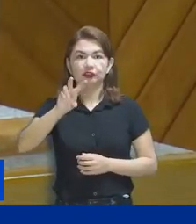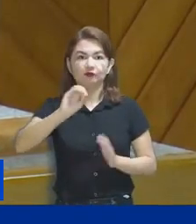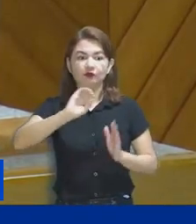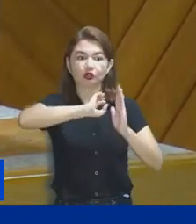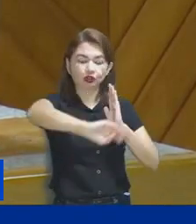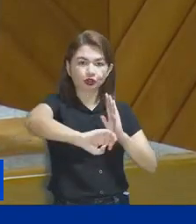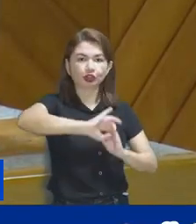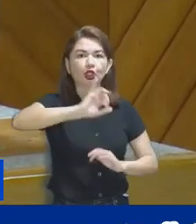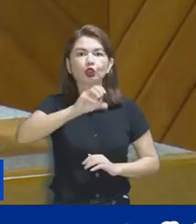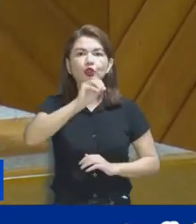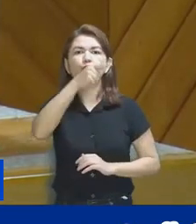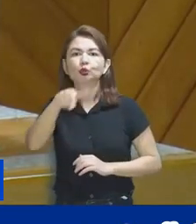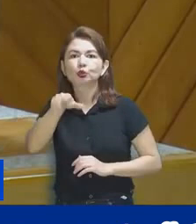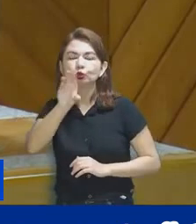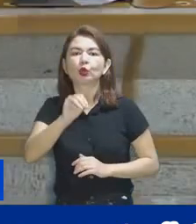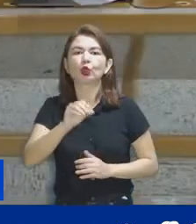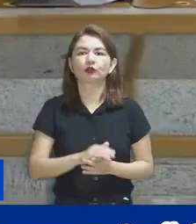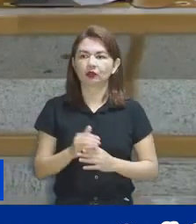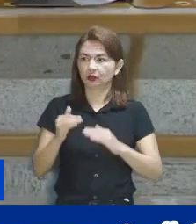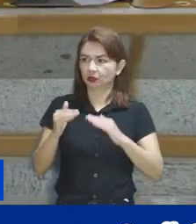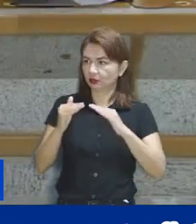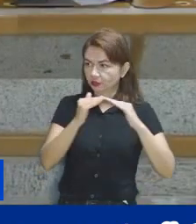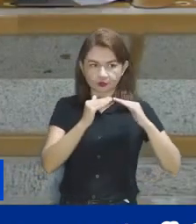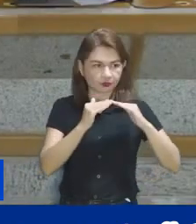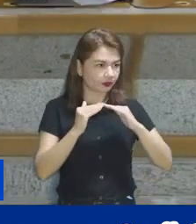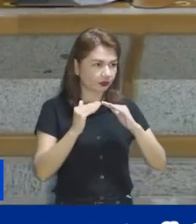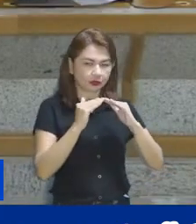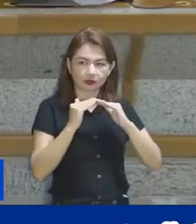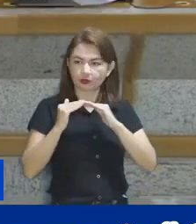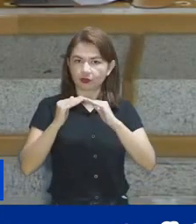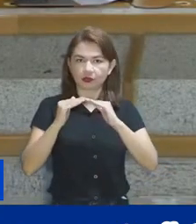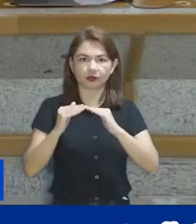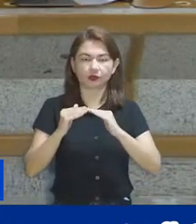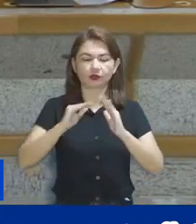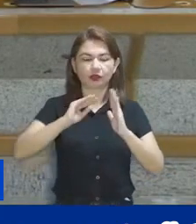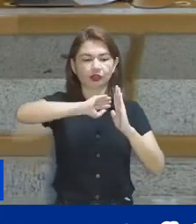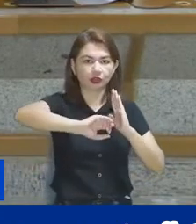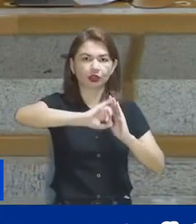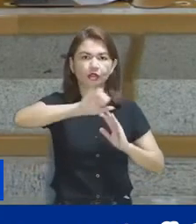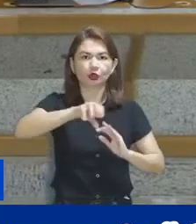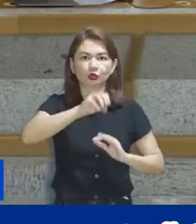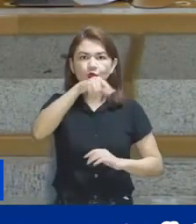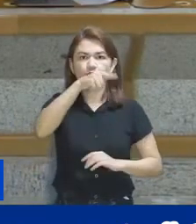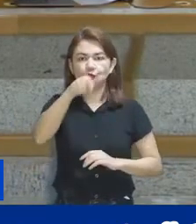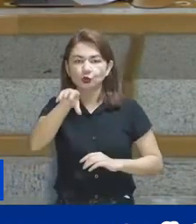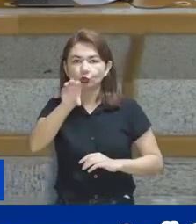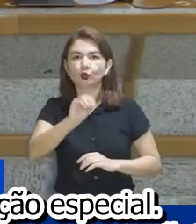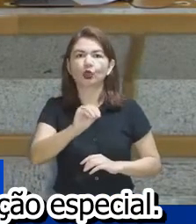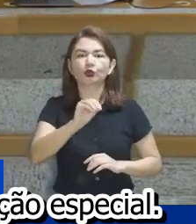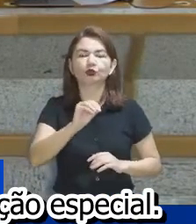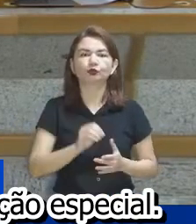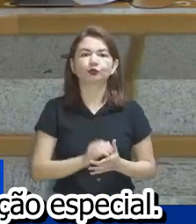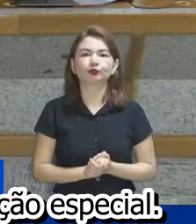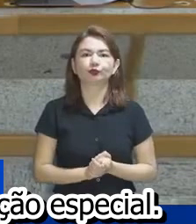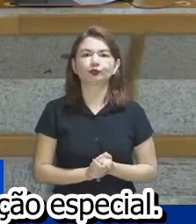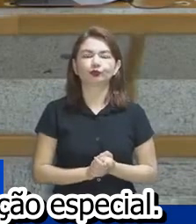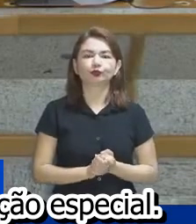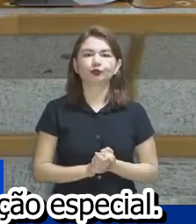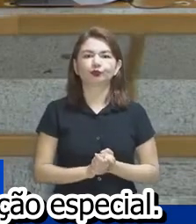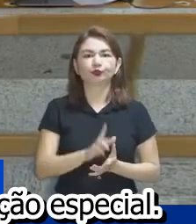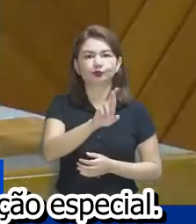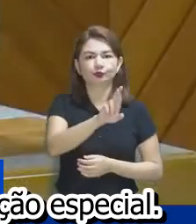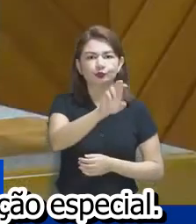especial. Perfeito. Estão todos de acordo? Excluindo o João Diomedes, né, da representação. Isto, exatamente.